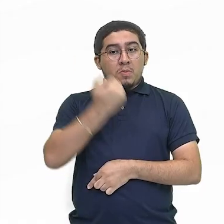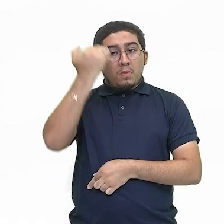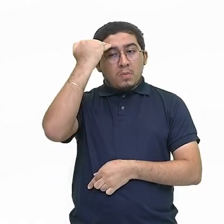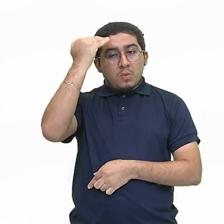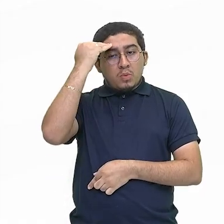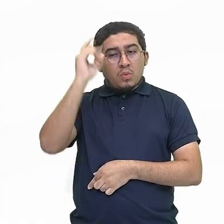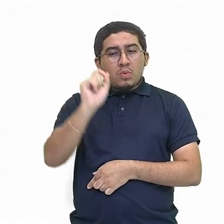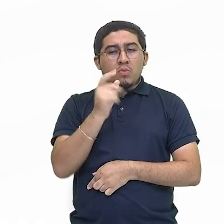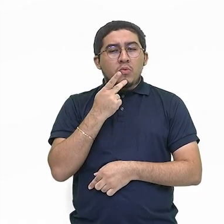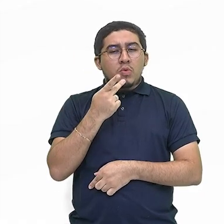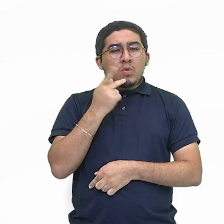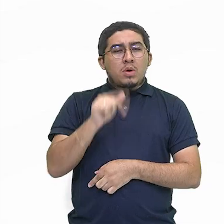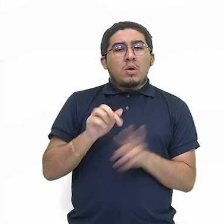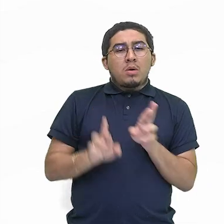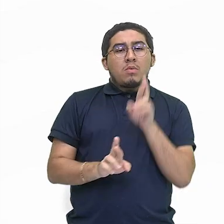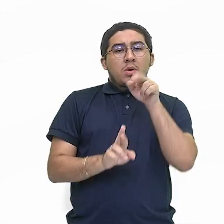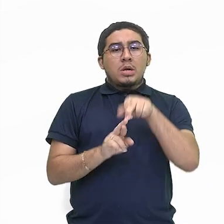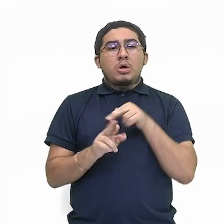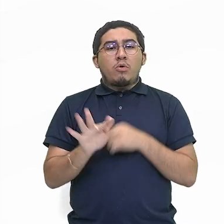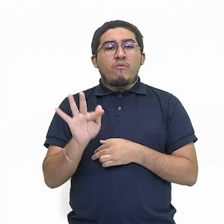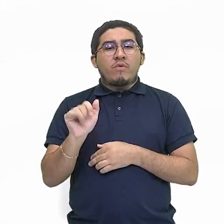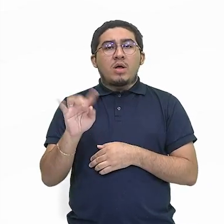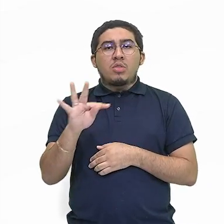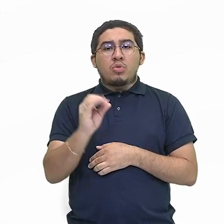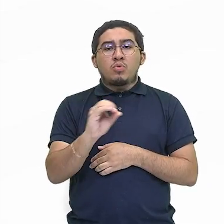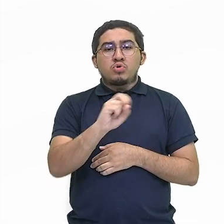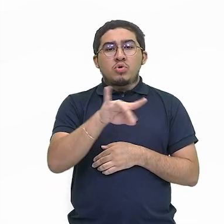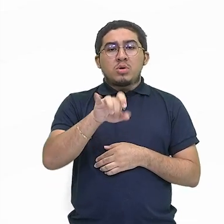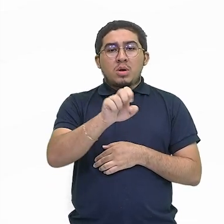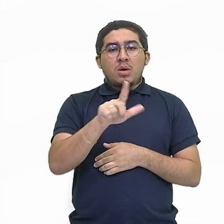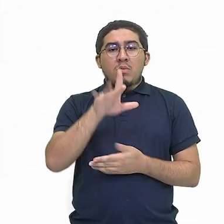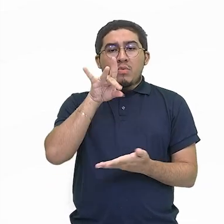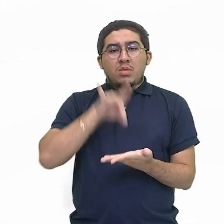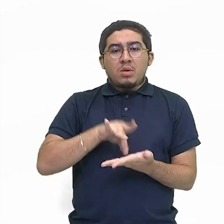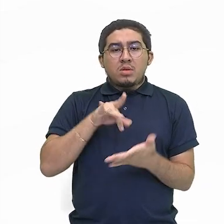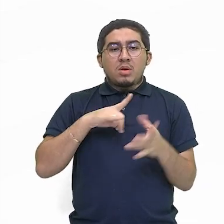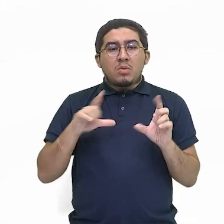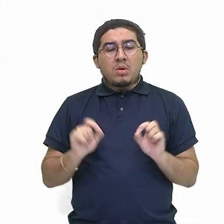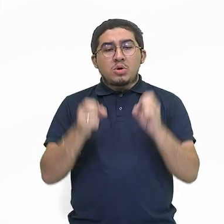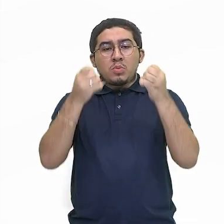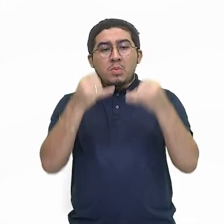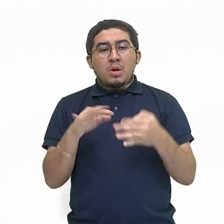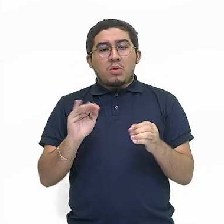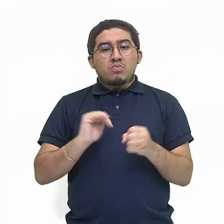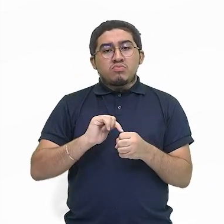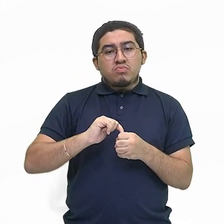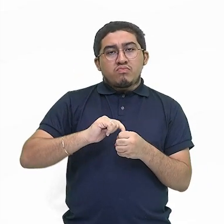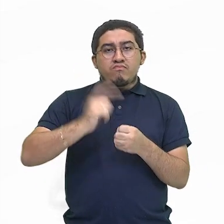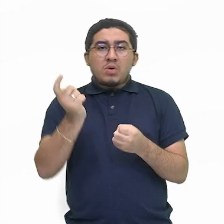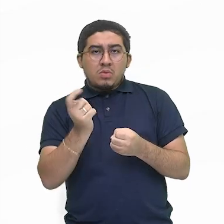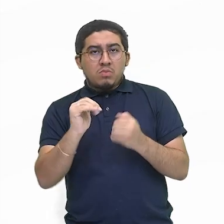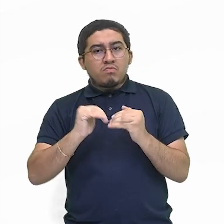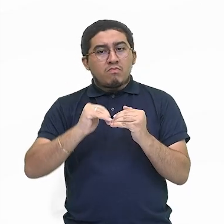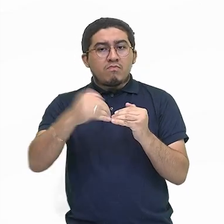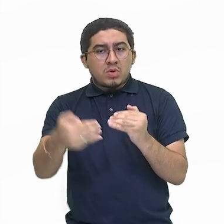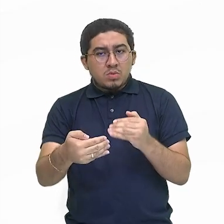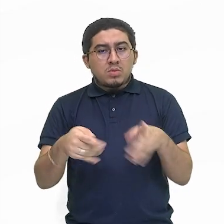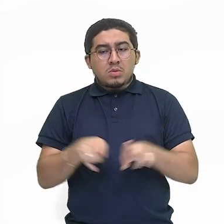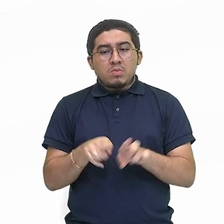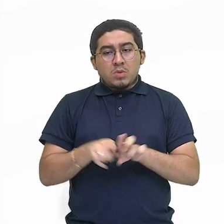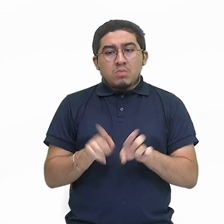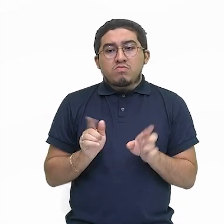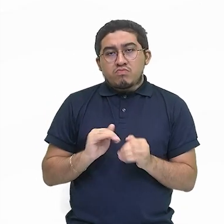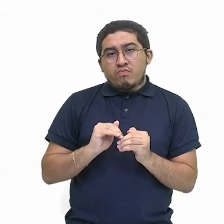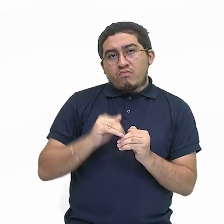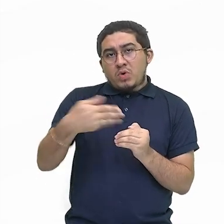que ele fala do fato social? Ele diz que o fato social tem como uma característica a exterioridade. O fato social ele é exterior ao